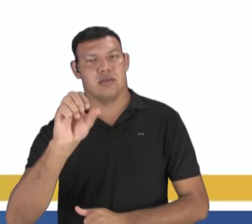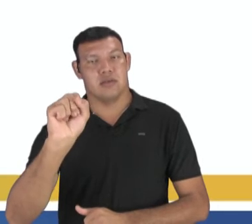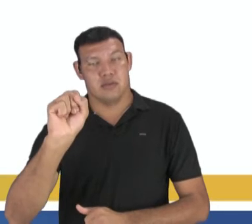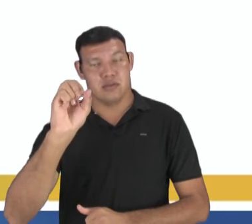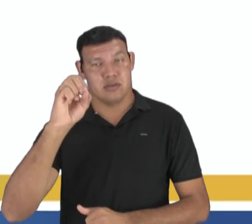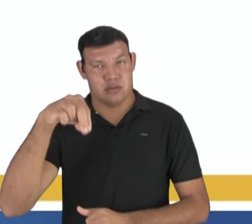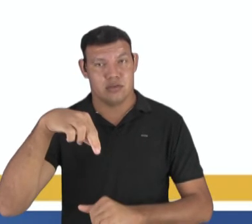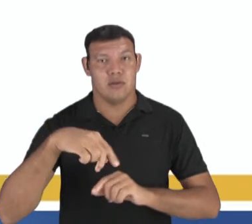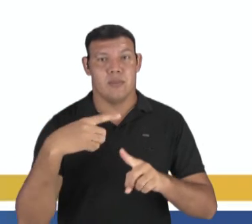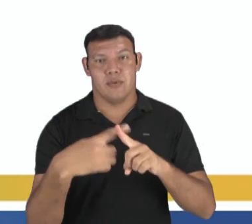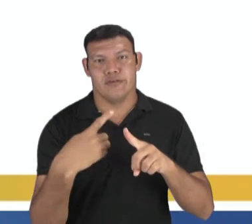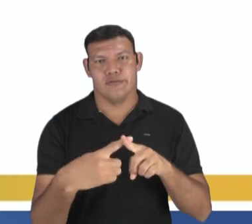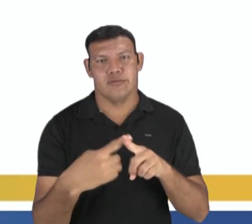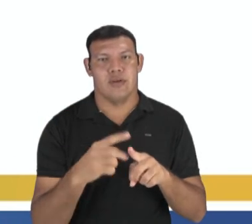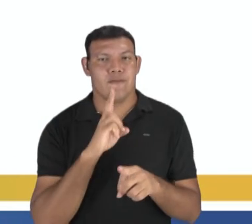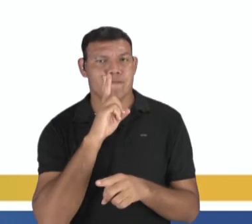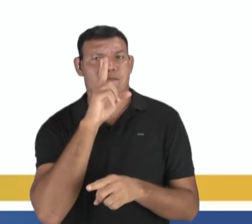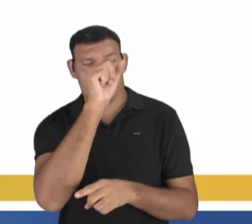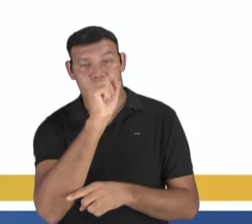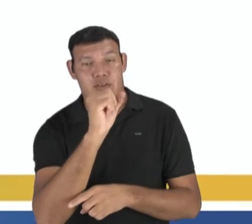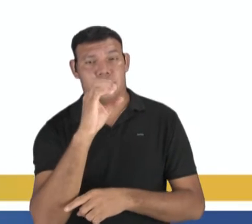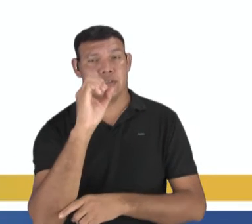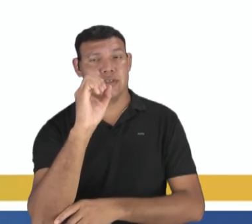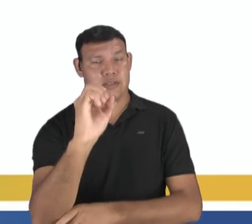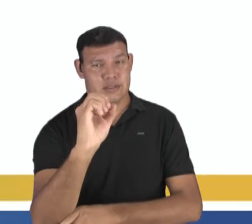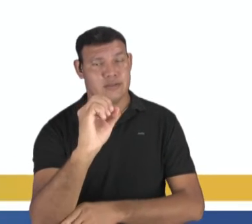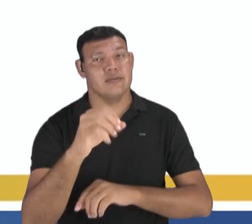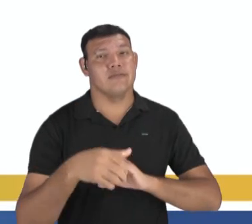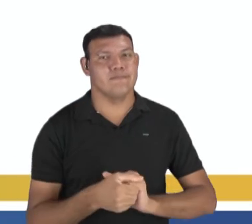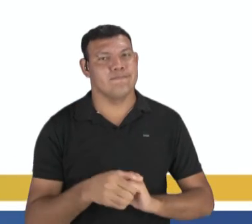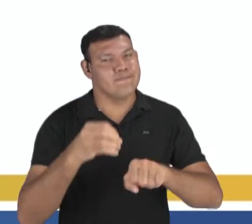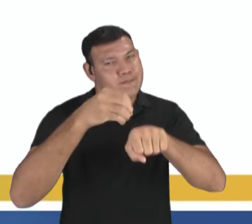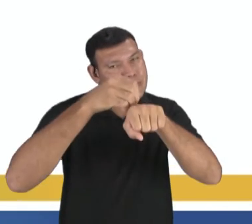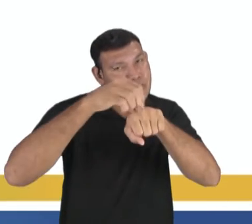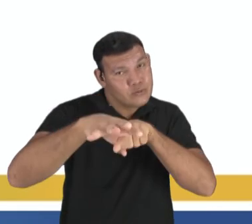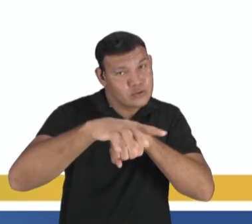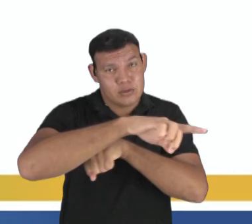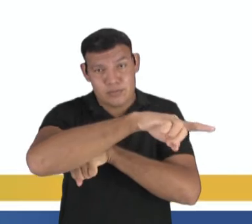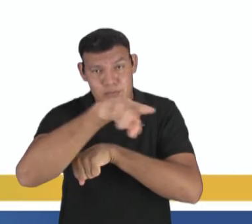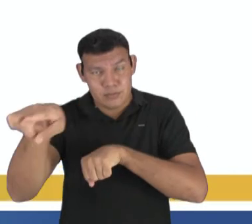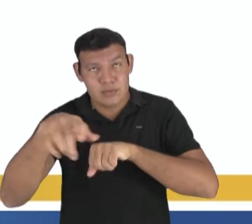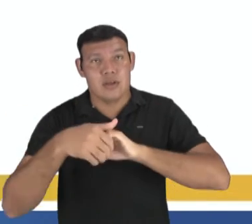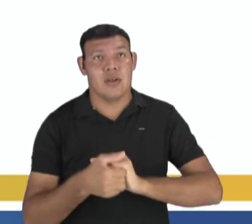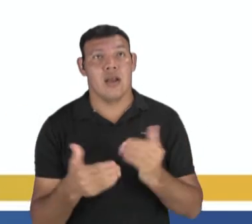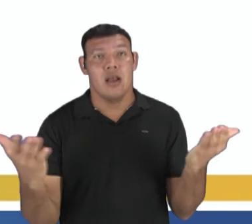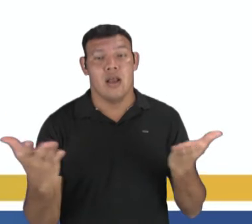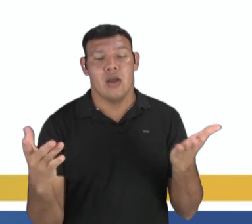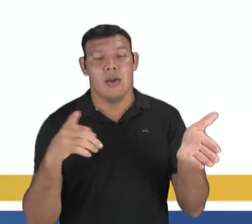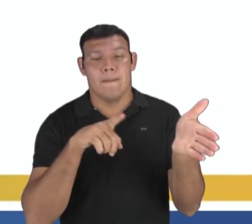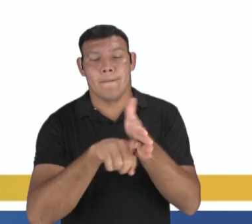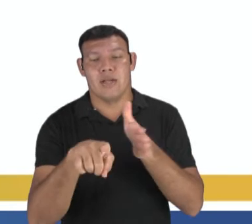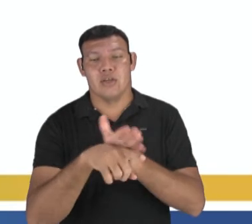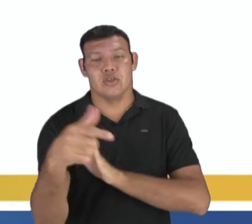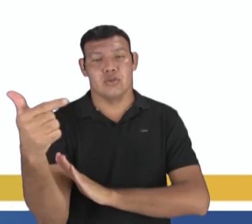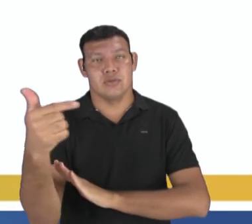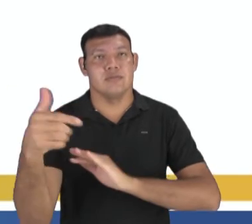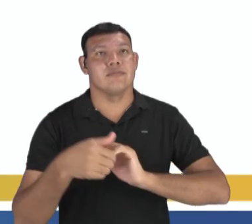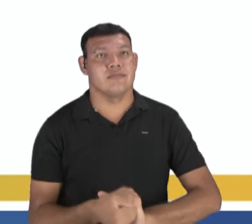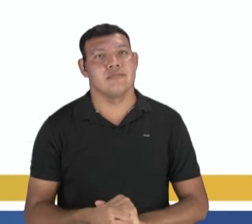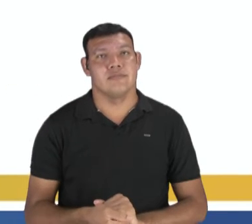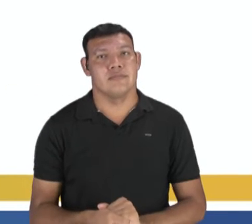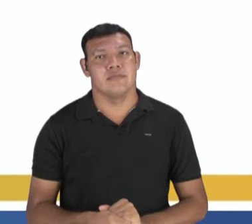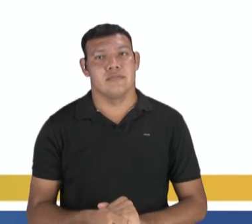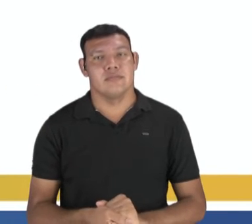porque a força resultante é zero, ok? Então, fica essa dica aí. Olha o próximo problema, pessoal. O pêndulo de Newton pode